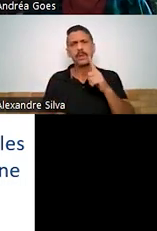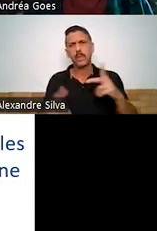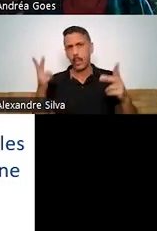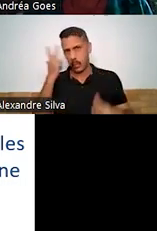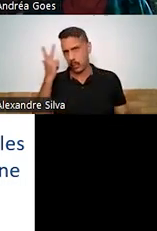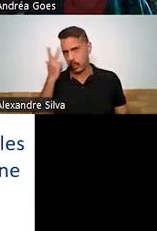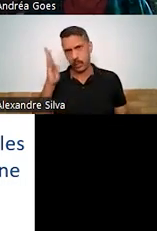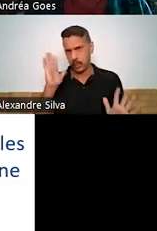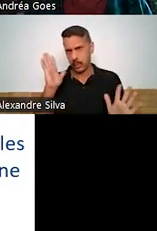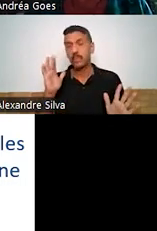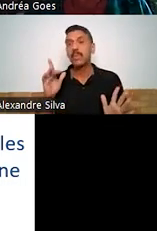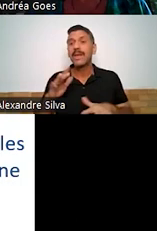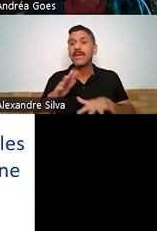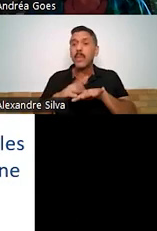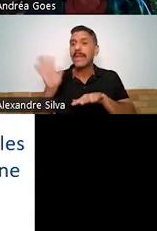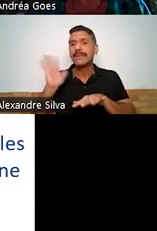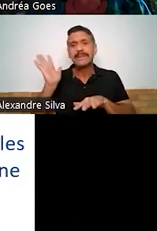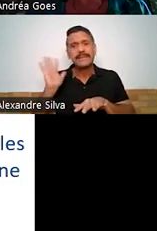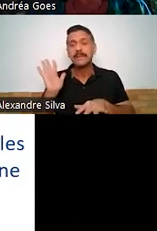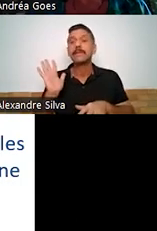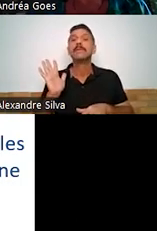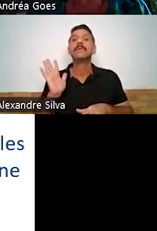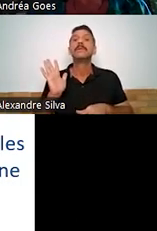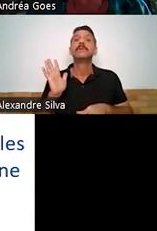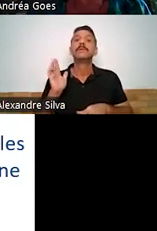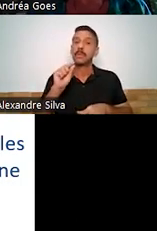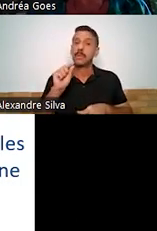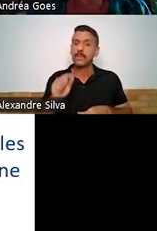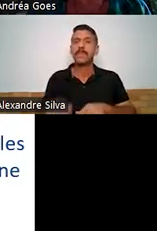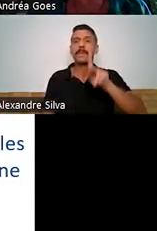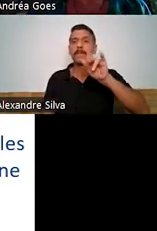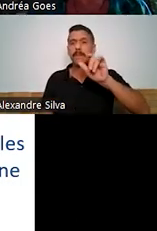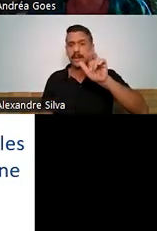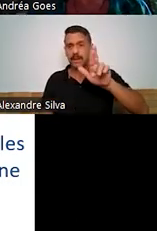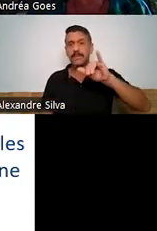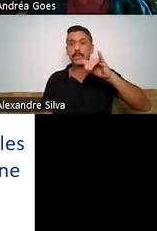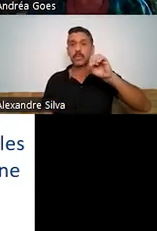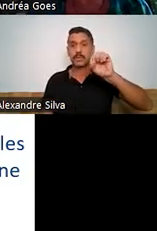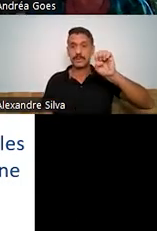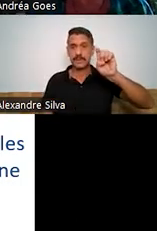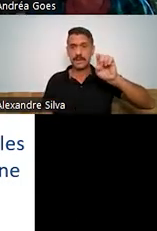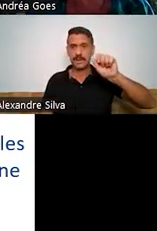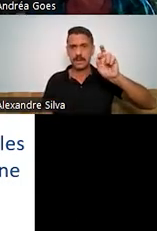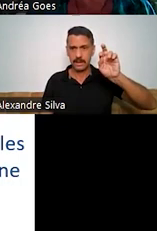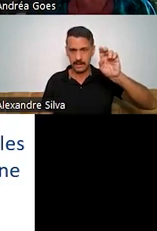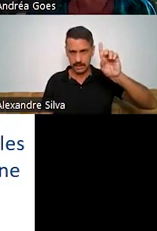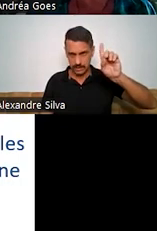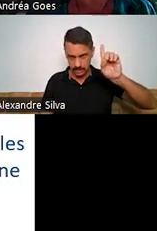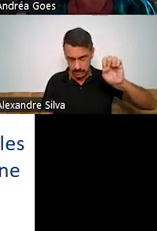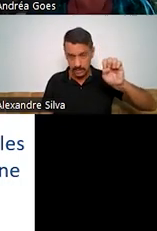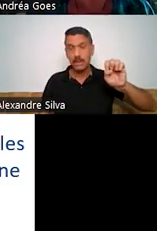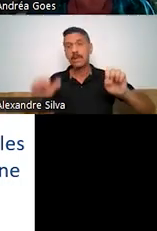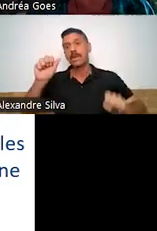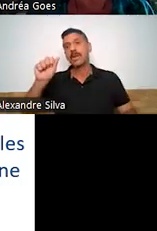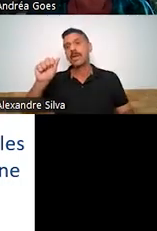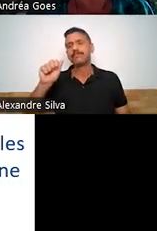saudáveis, então, que são José Arcádio, a Pilar e o Aureliano.